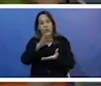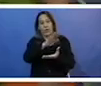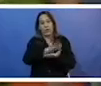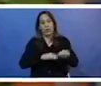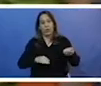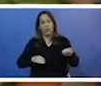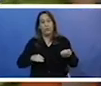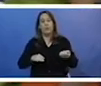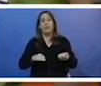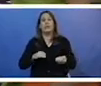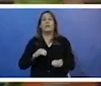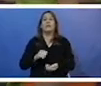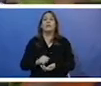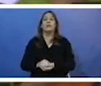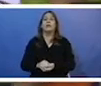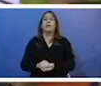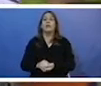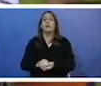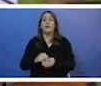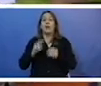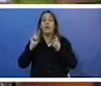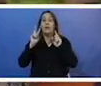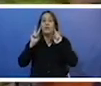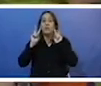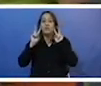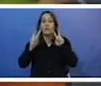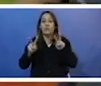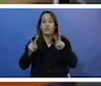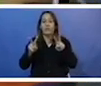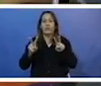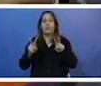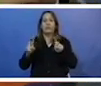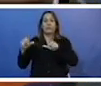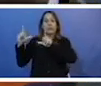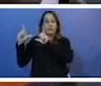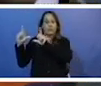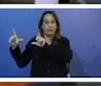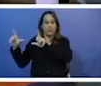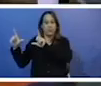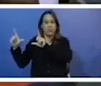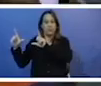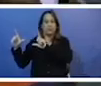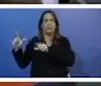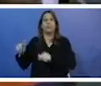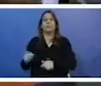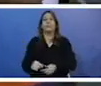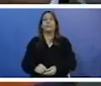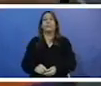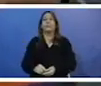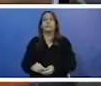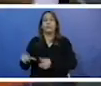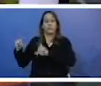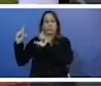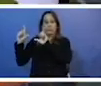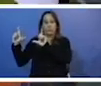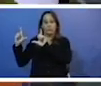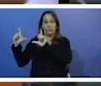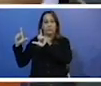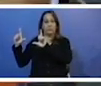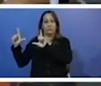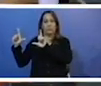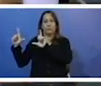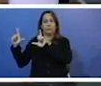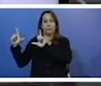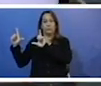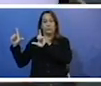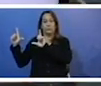a imagem em papel. Veja as imagens desse processo na página seguinte. Vira aí com a gente para a gente ver. Tá